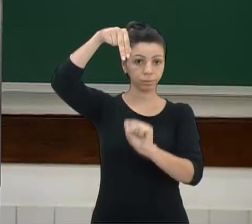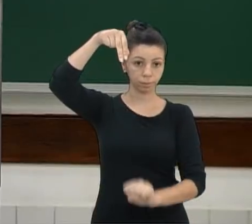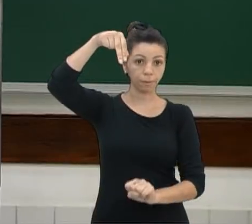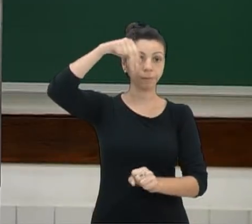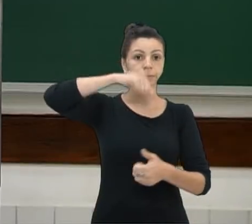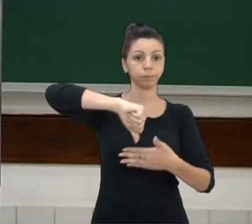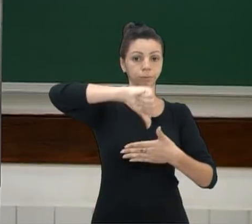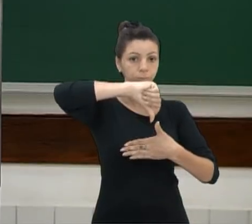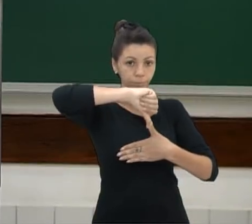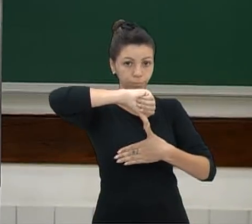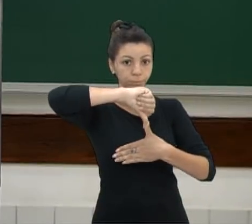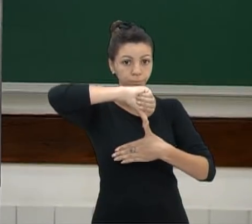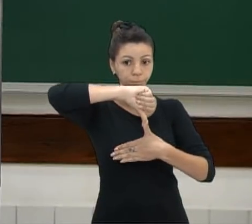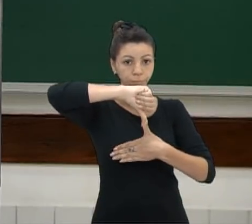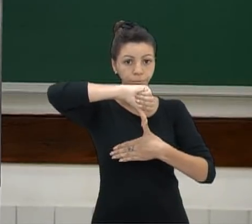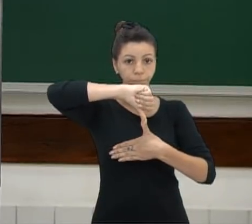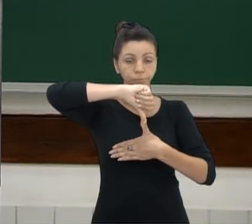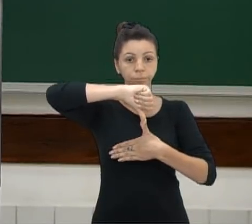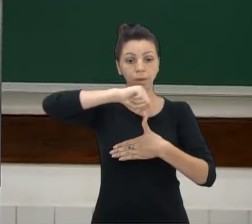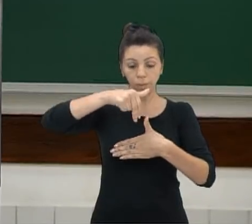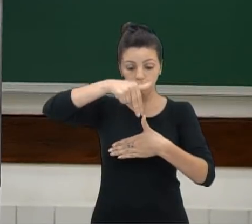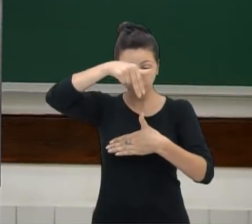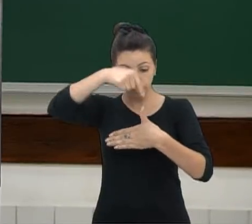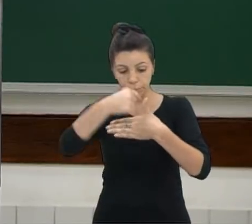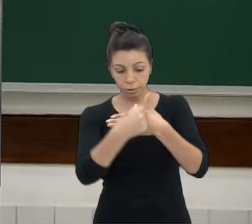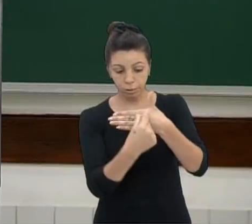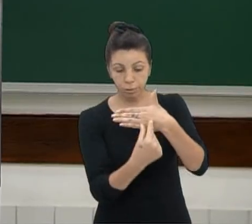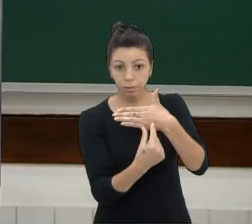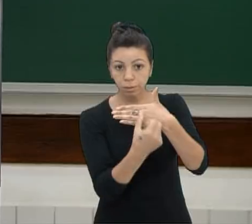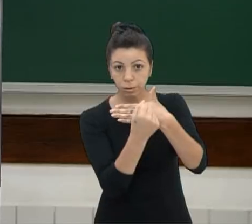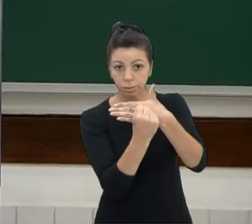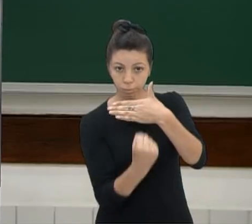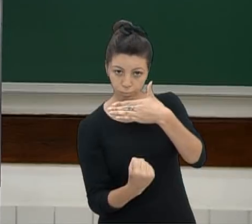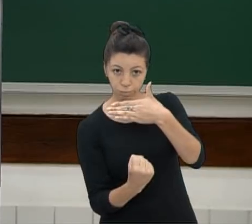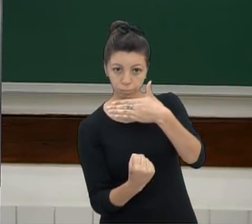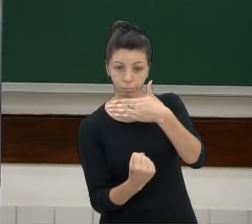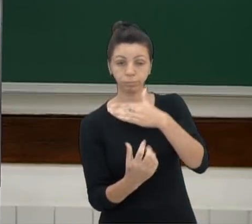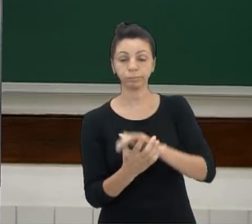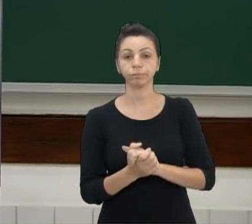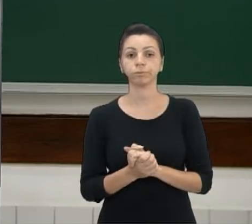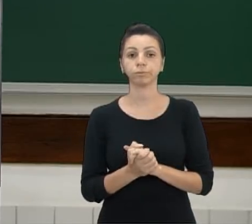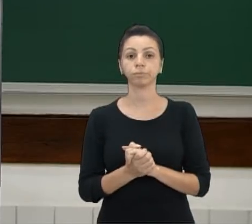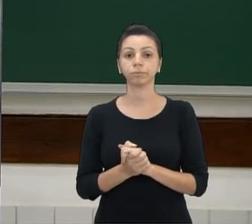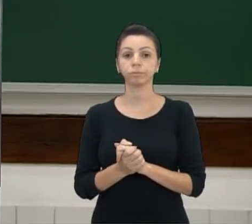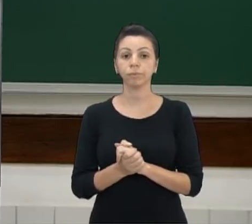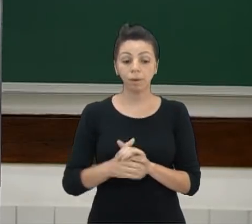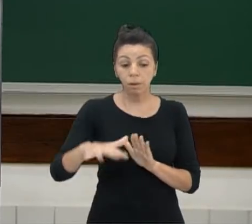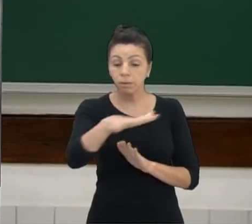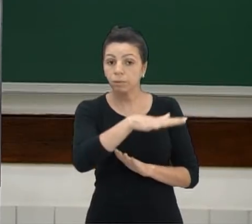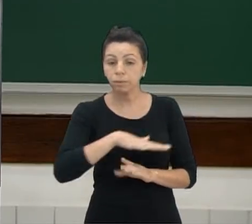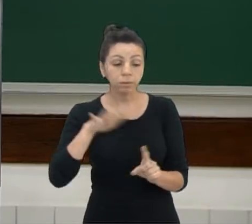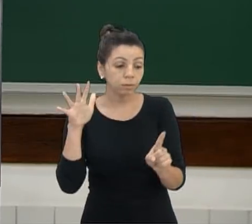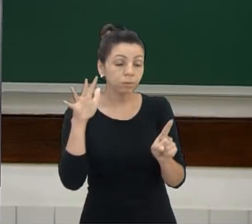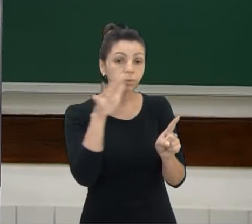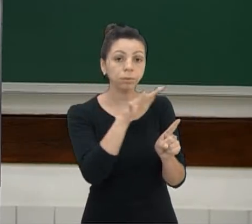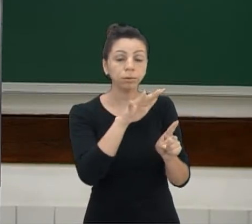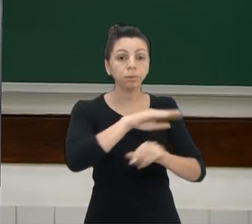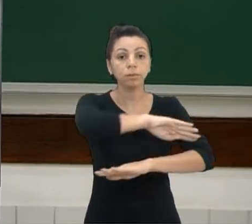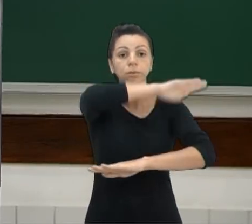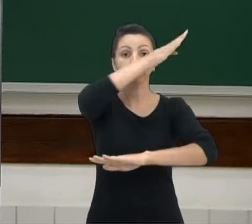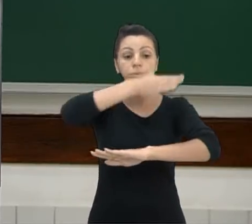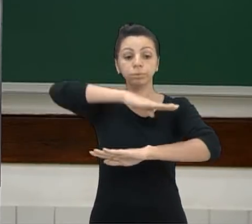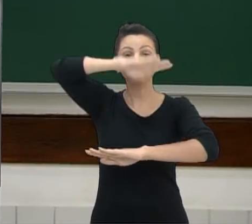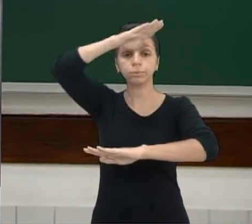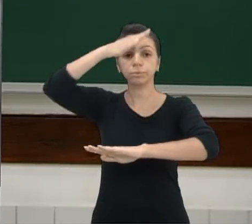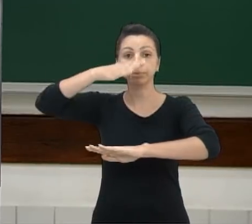do Sul. Então é um território bastante extenso e esse território ele todo está sob influência do relevo da Cordilheira